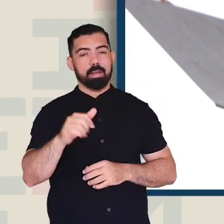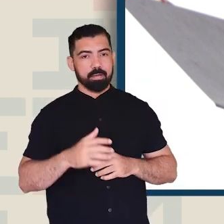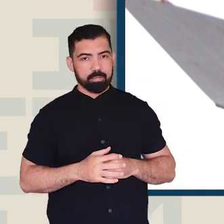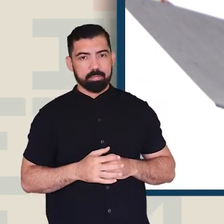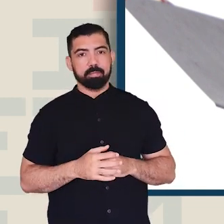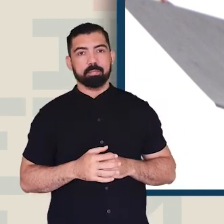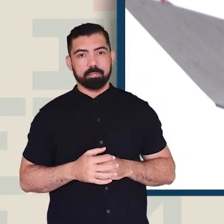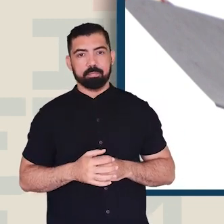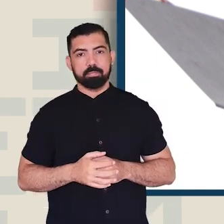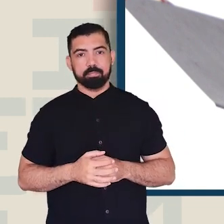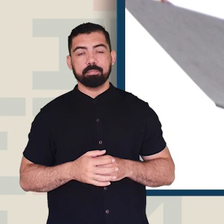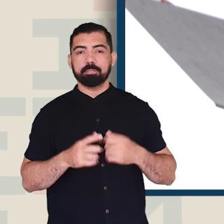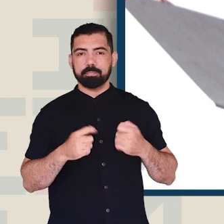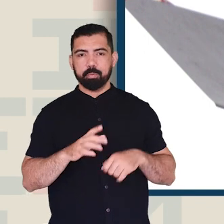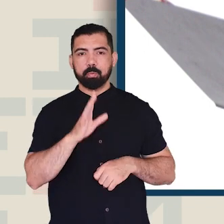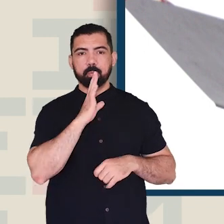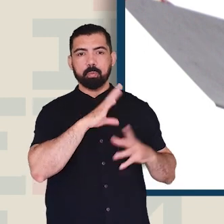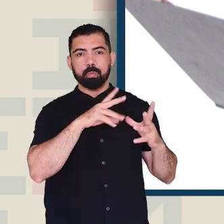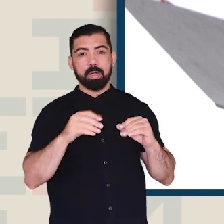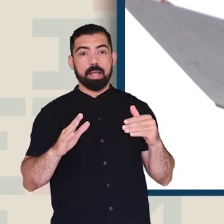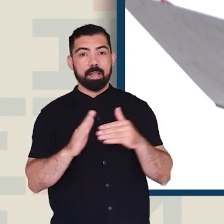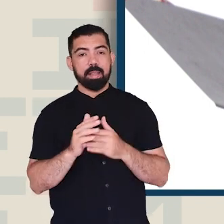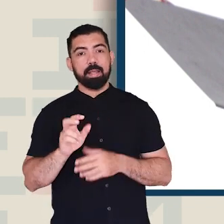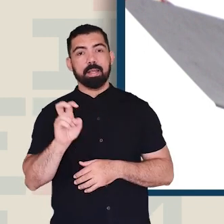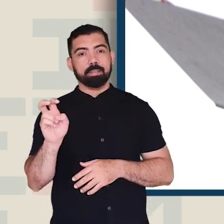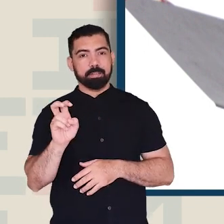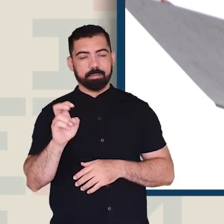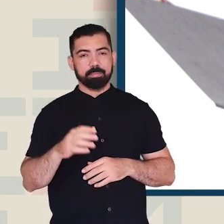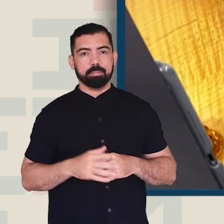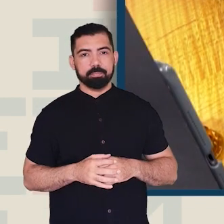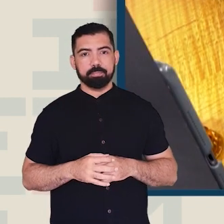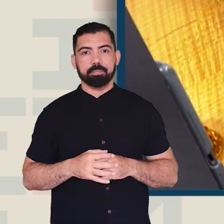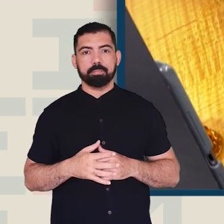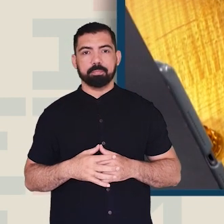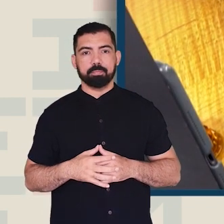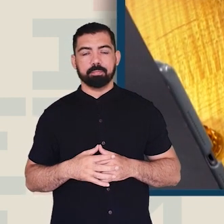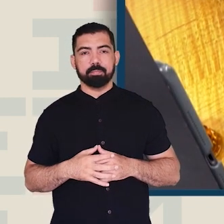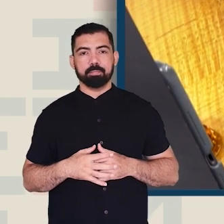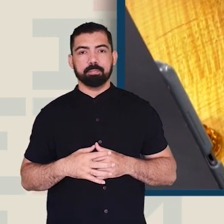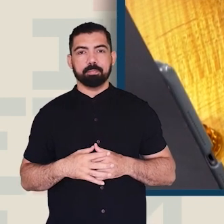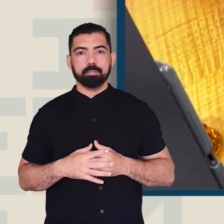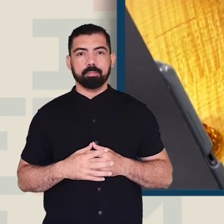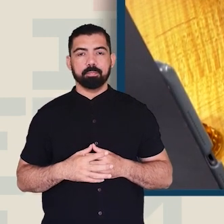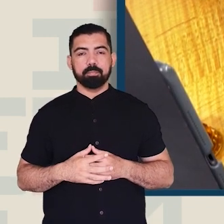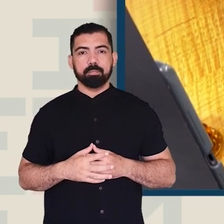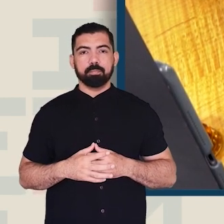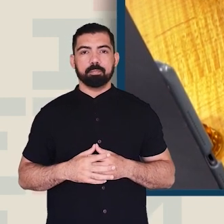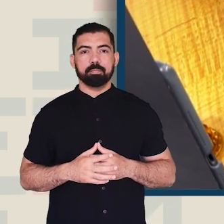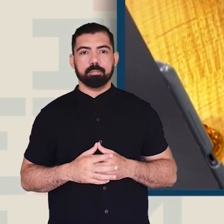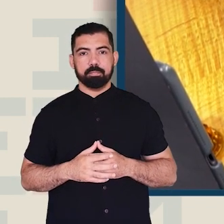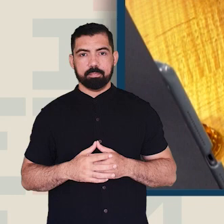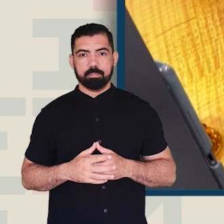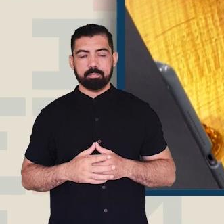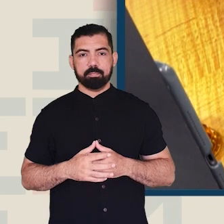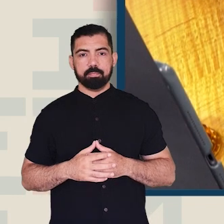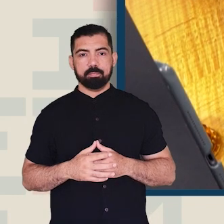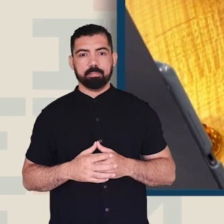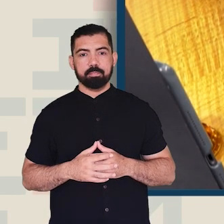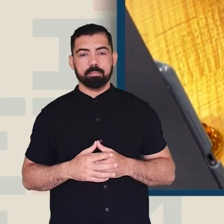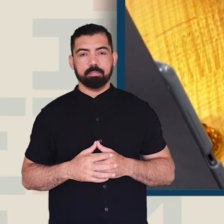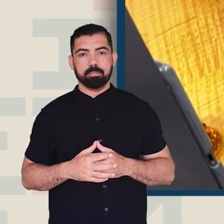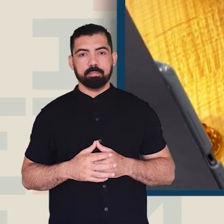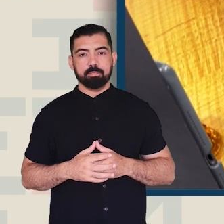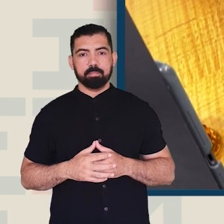Si, Dó, Dó sustenido, Ré, Ré sustenido, Mi. Sol, Sol sustenido, Lá, Lá